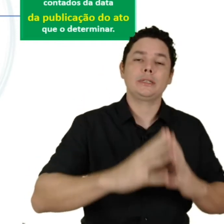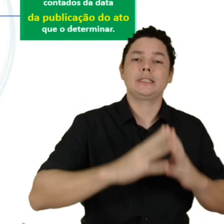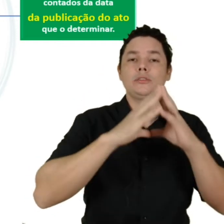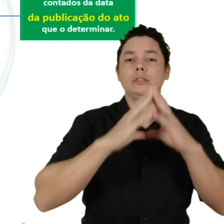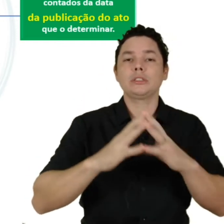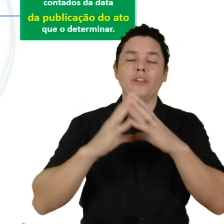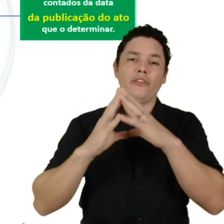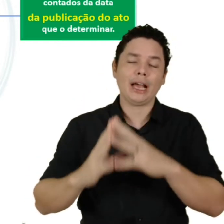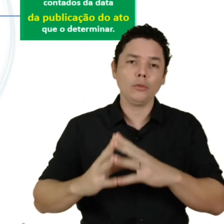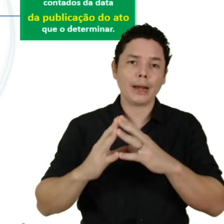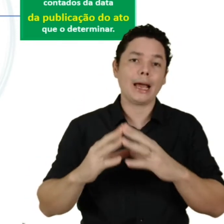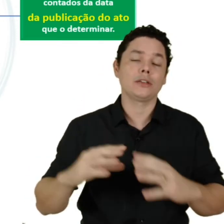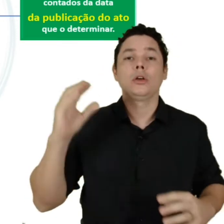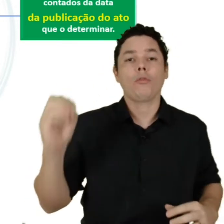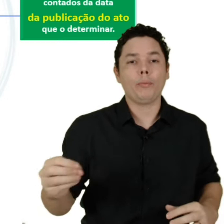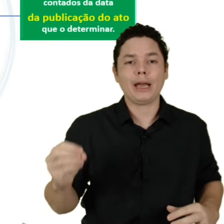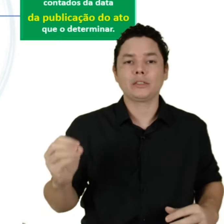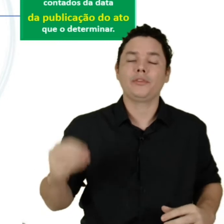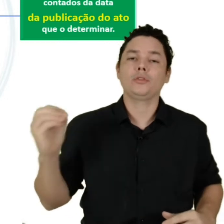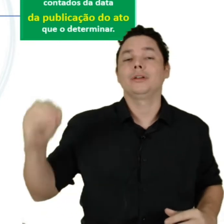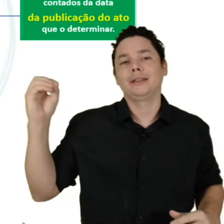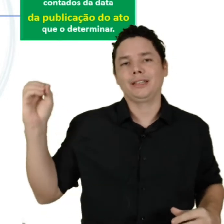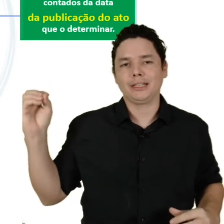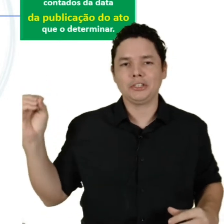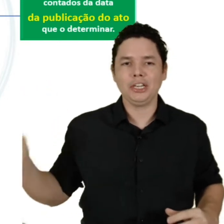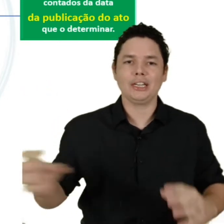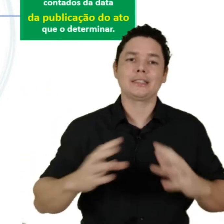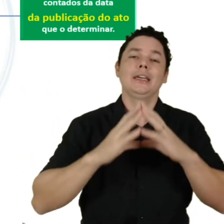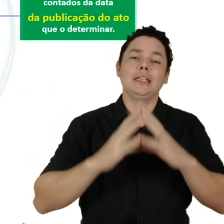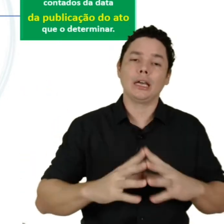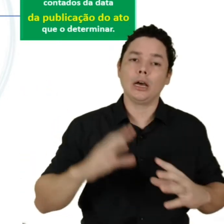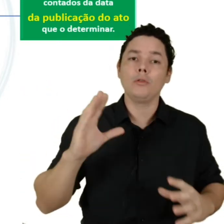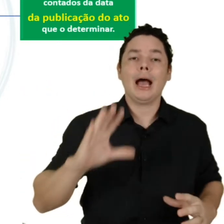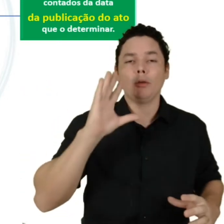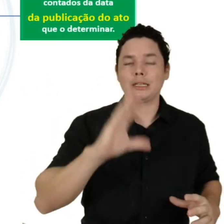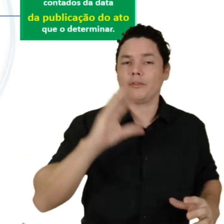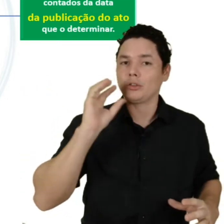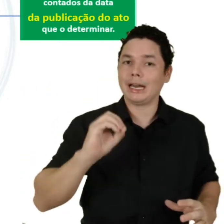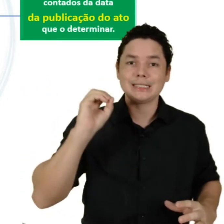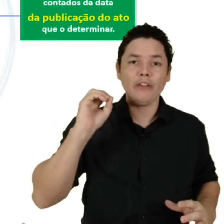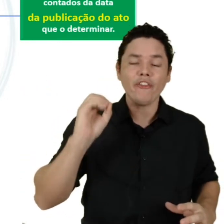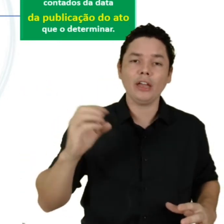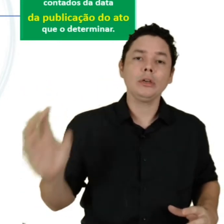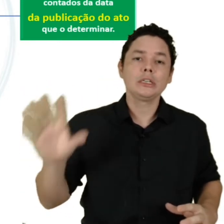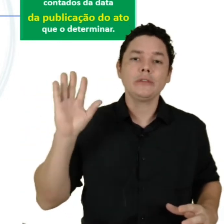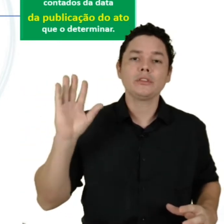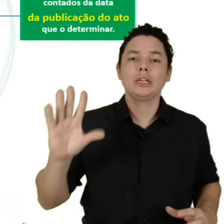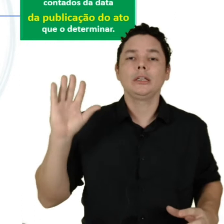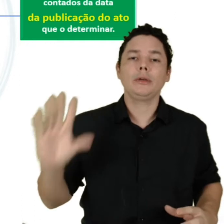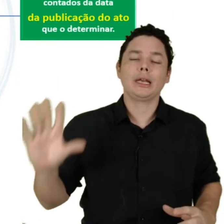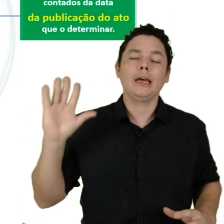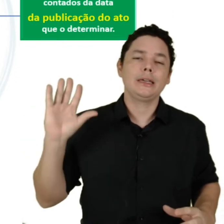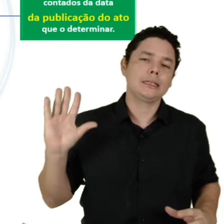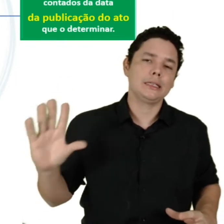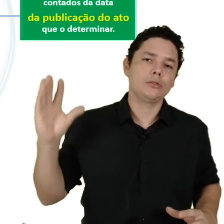se o exercício não se verificar no prazo. Qual o prazo, professor? 30 dias. Então, a nomeação vai tornar sem efeito se você